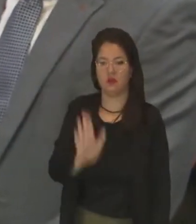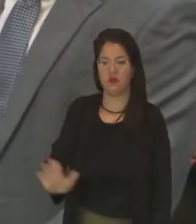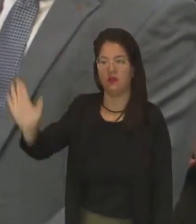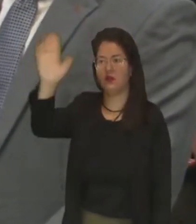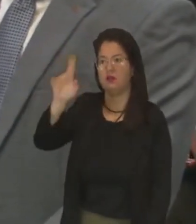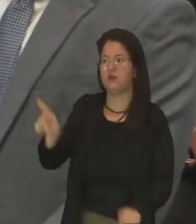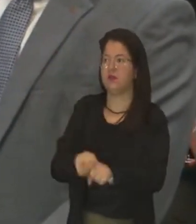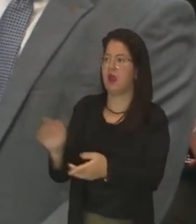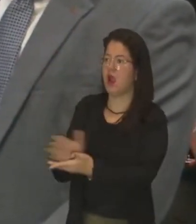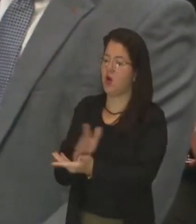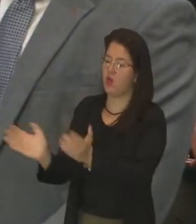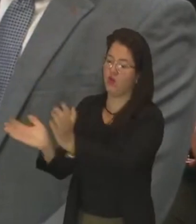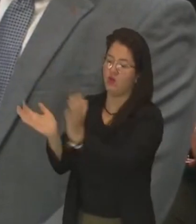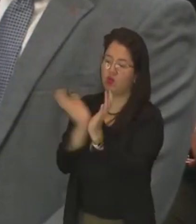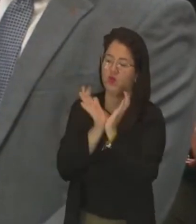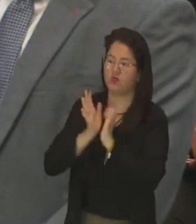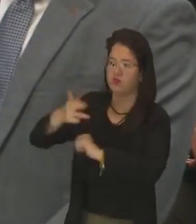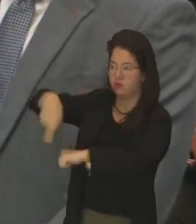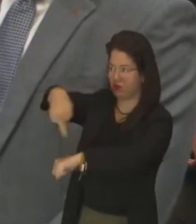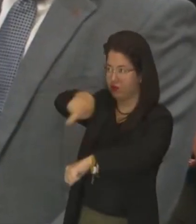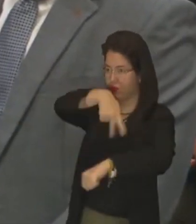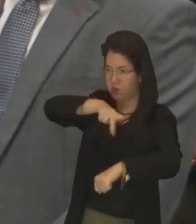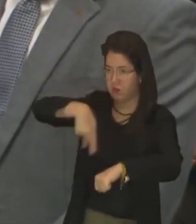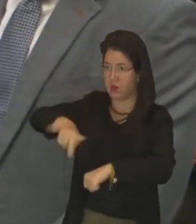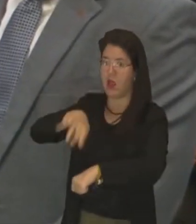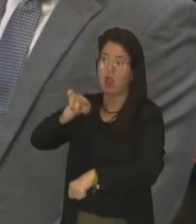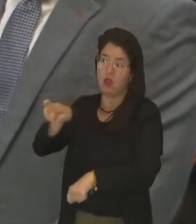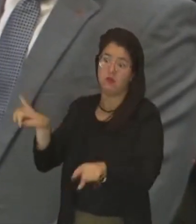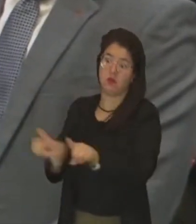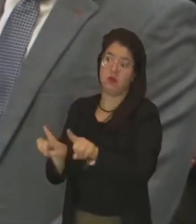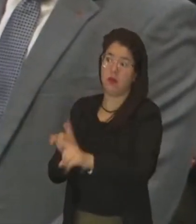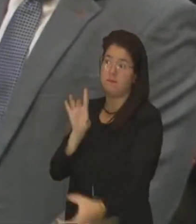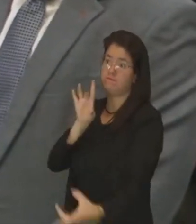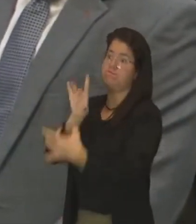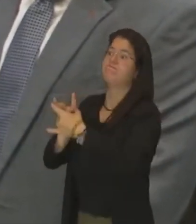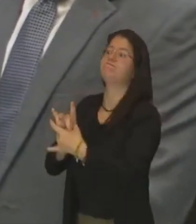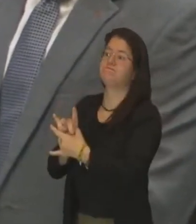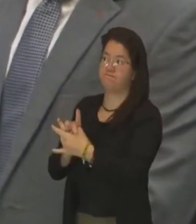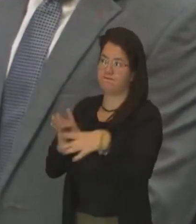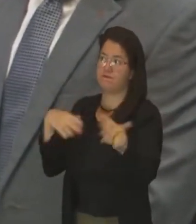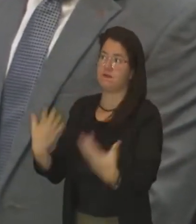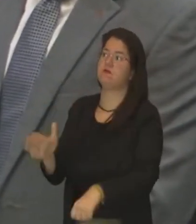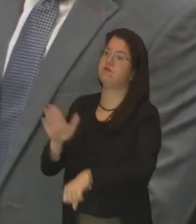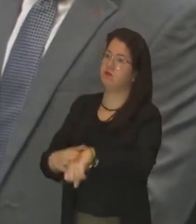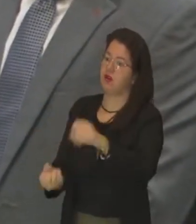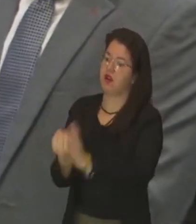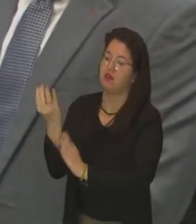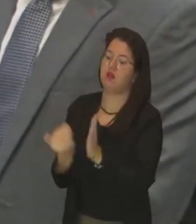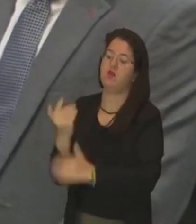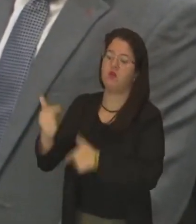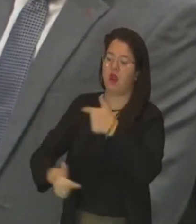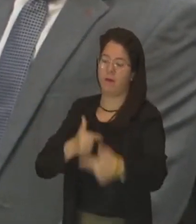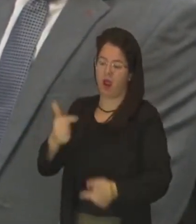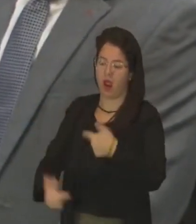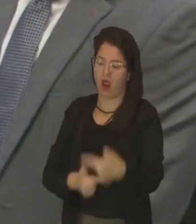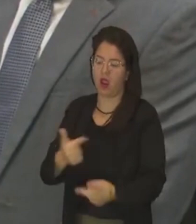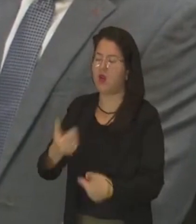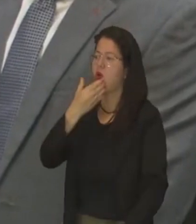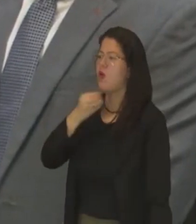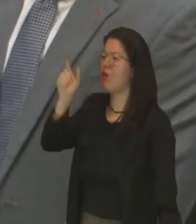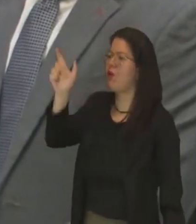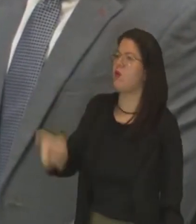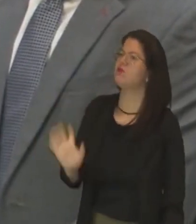organizações internacionais com as quais também ele está ligado e assim realizando trabalho. Ele está, durante esta